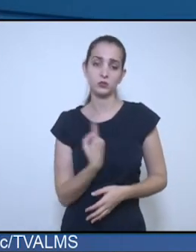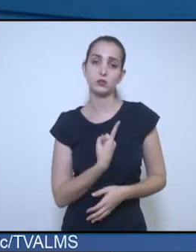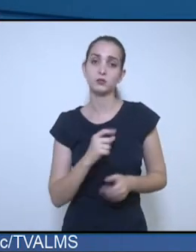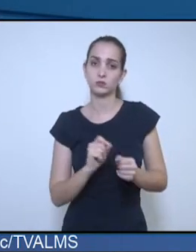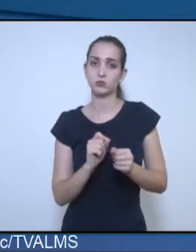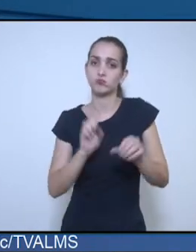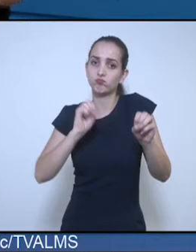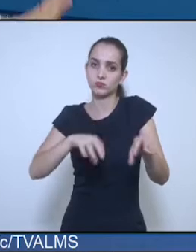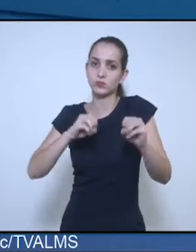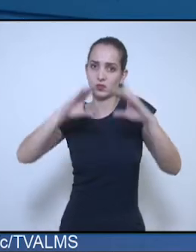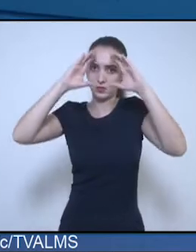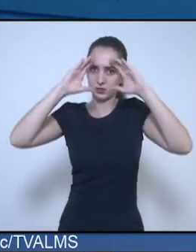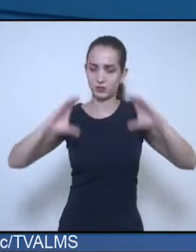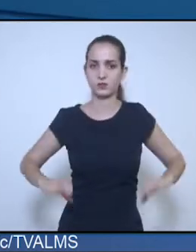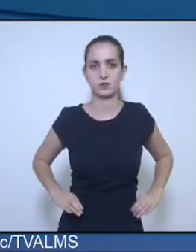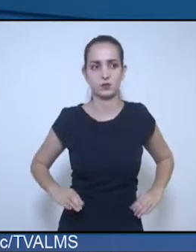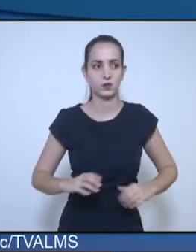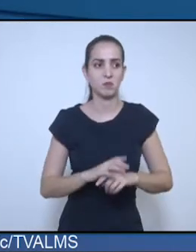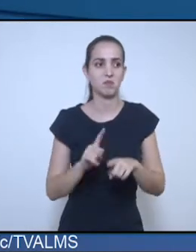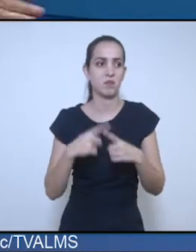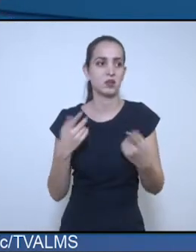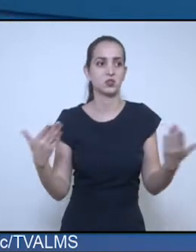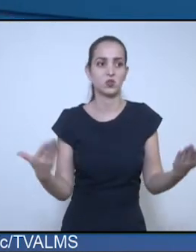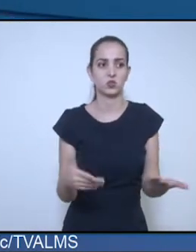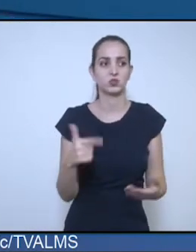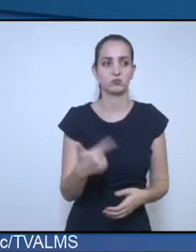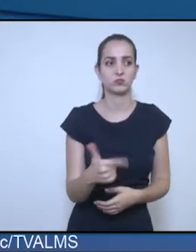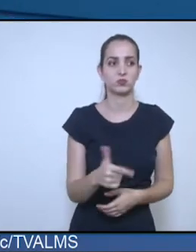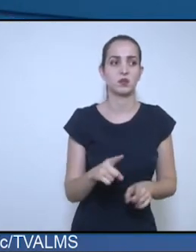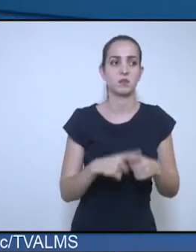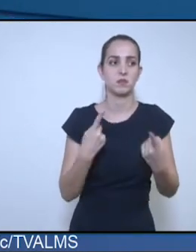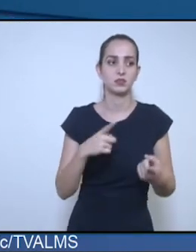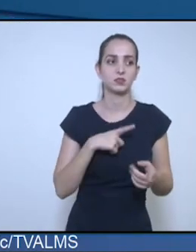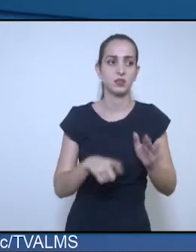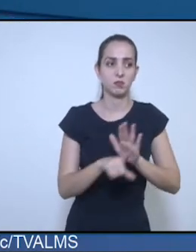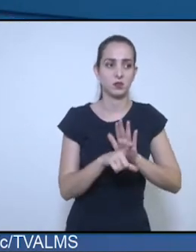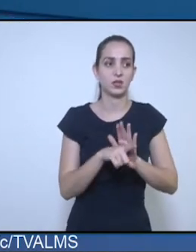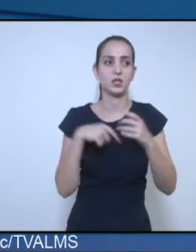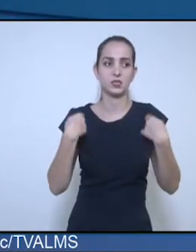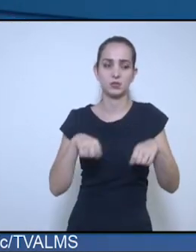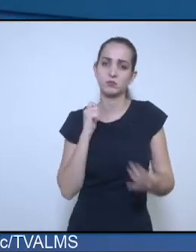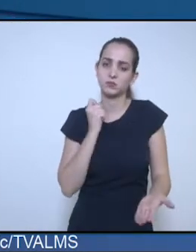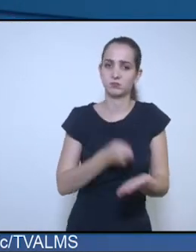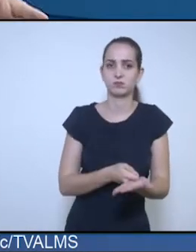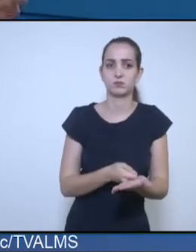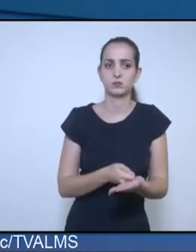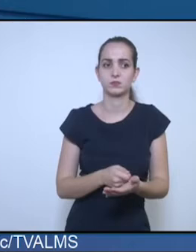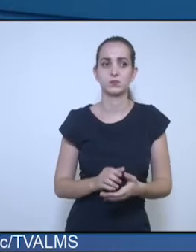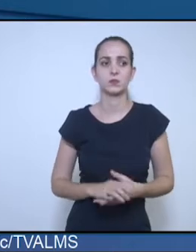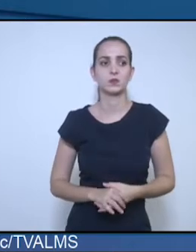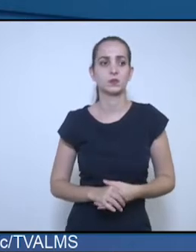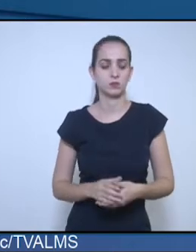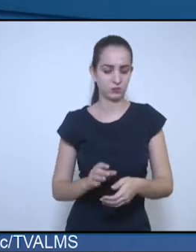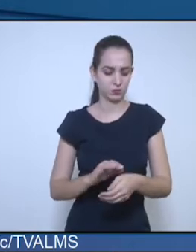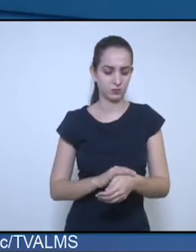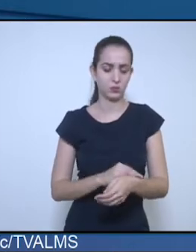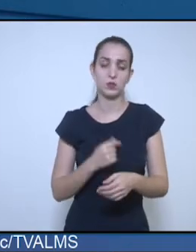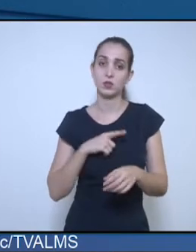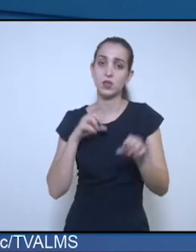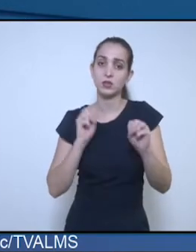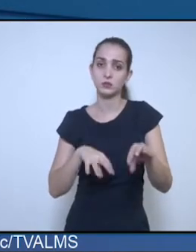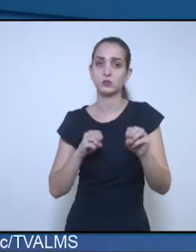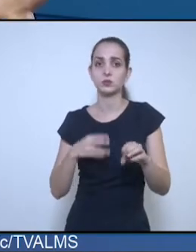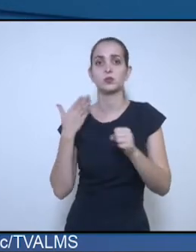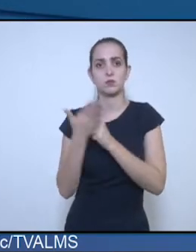cidadania. Não fazem mais isso, embora tenha uma lei que determina que se faça. Ensino constitucional